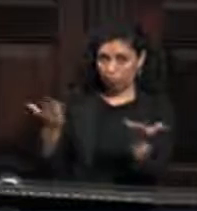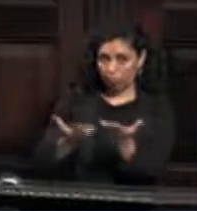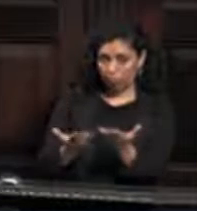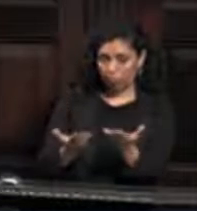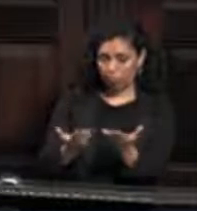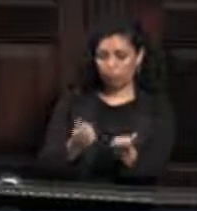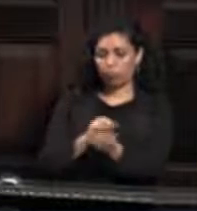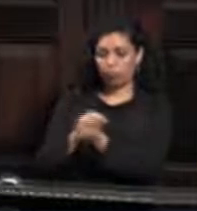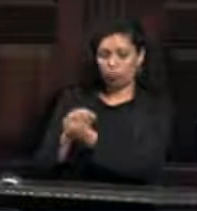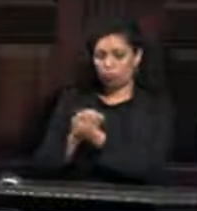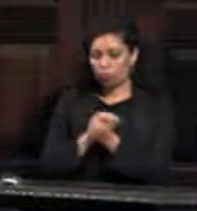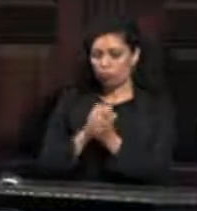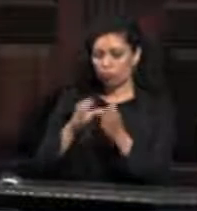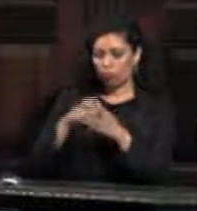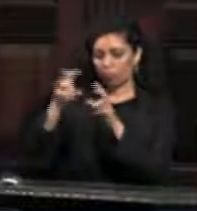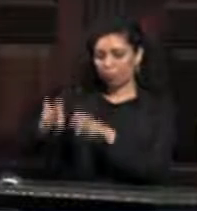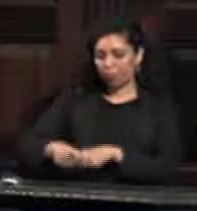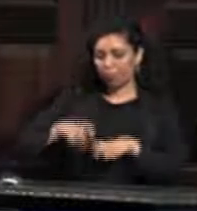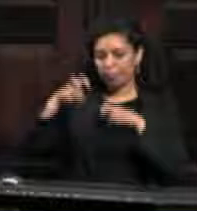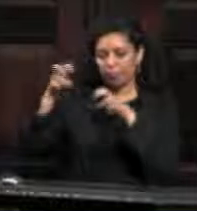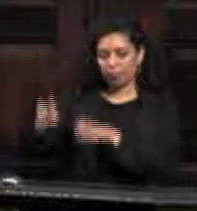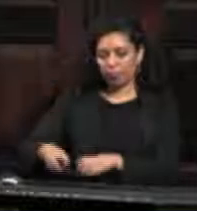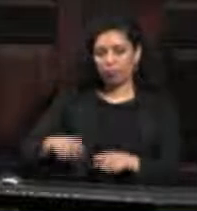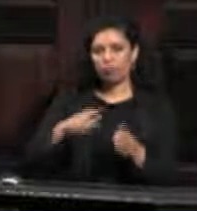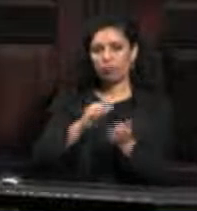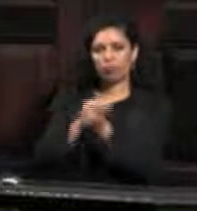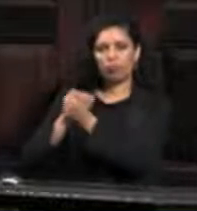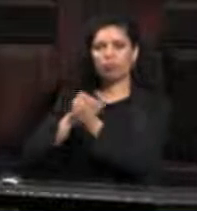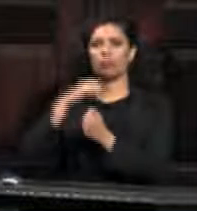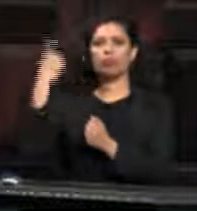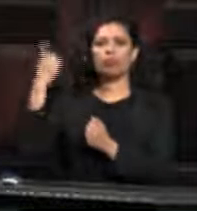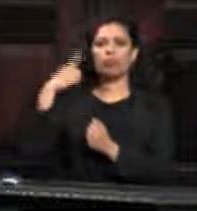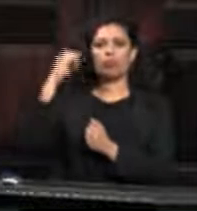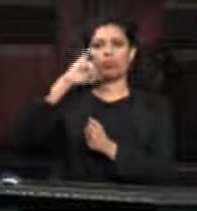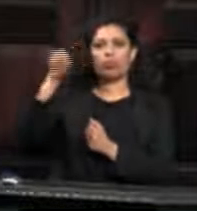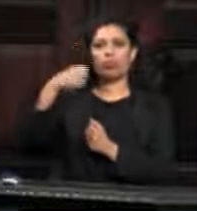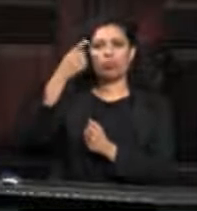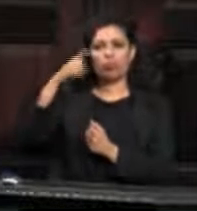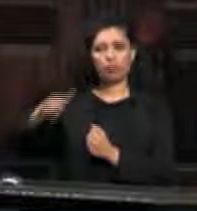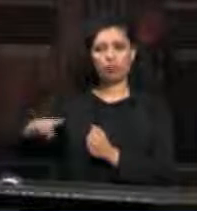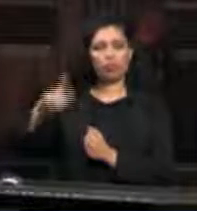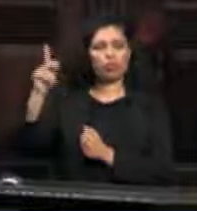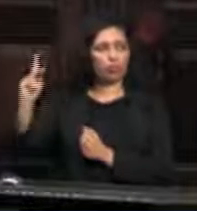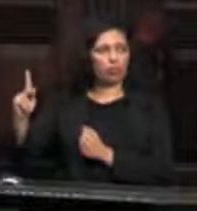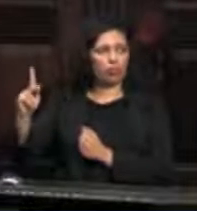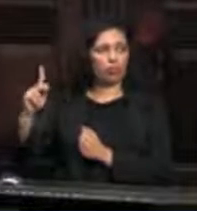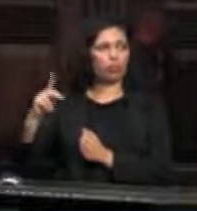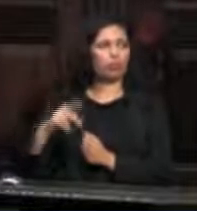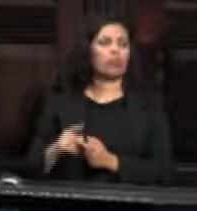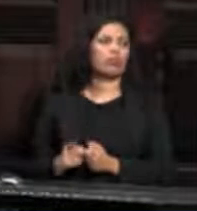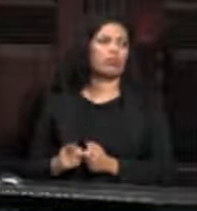de Agricultura, do deputado João Peixoto, na qual